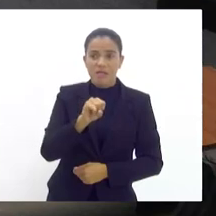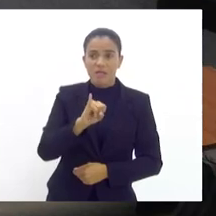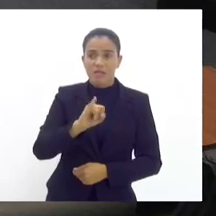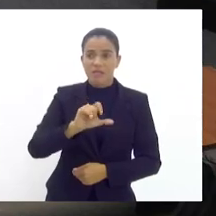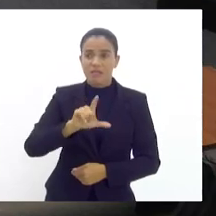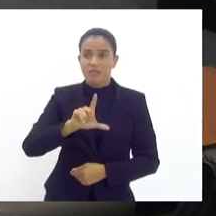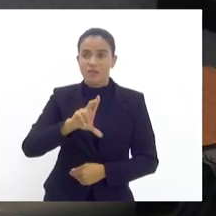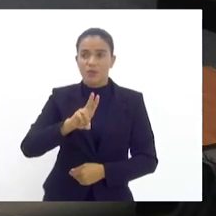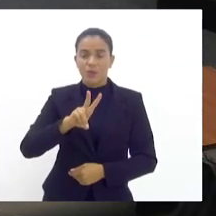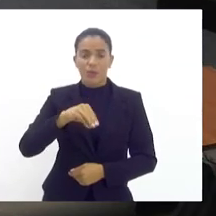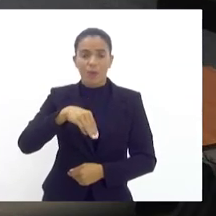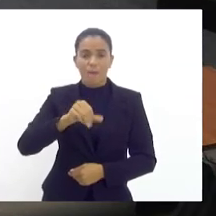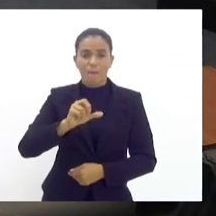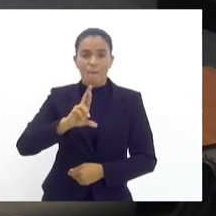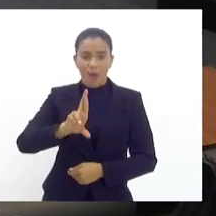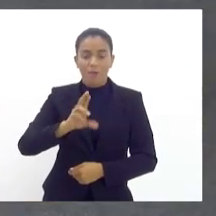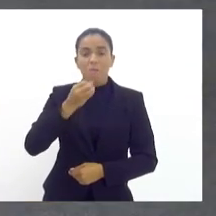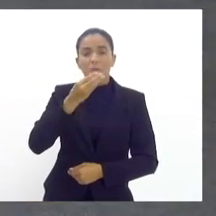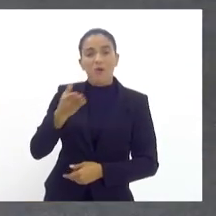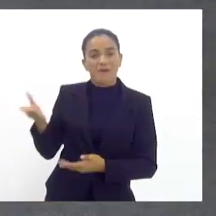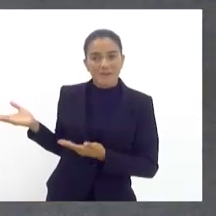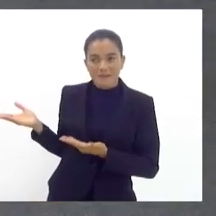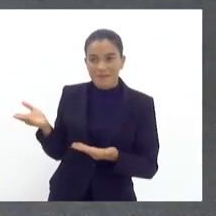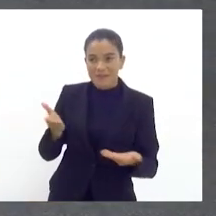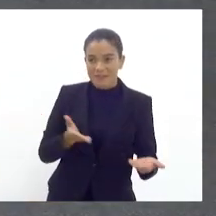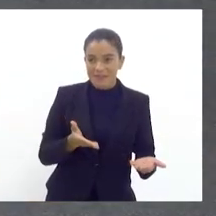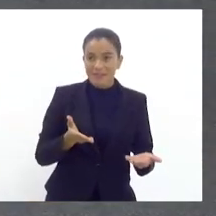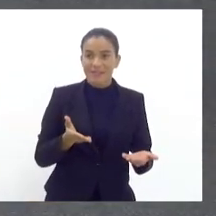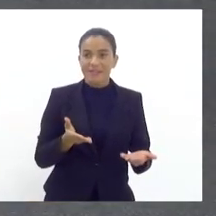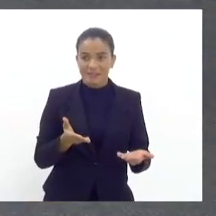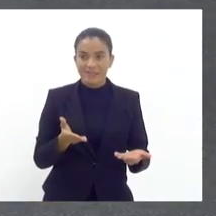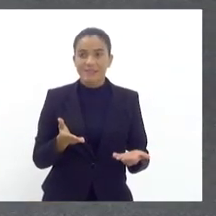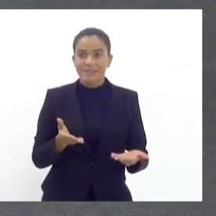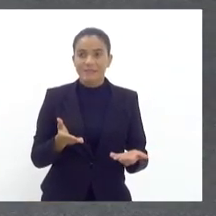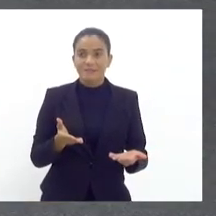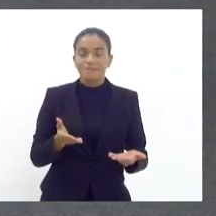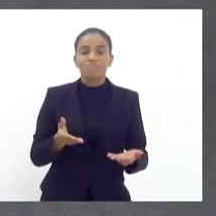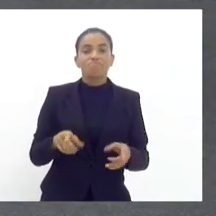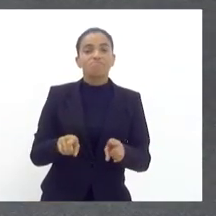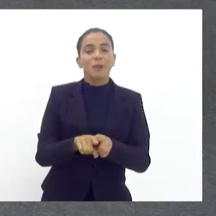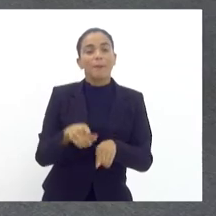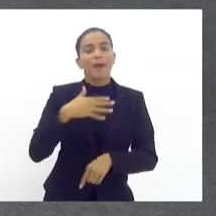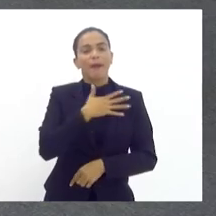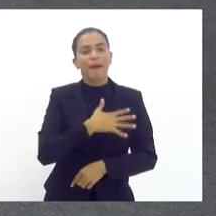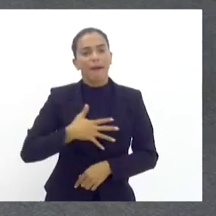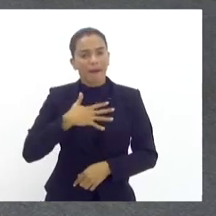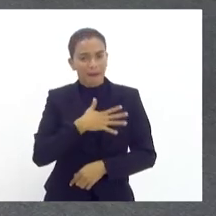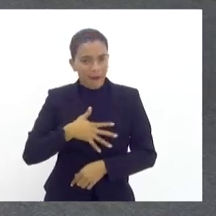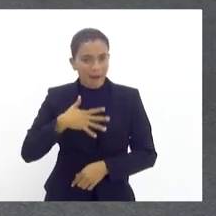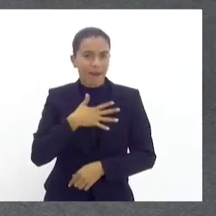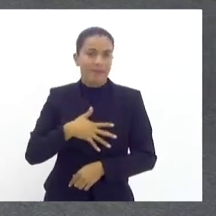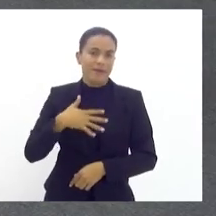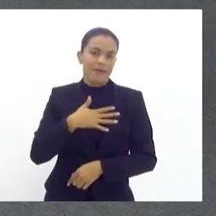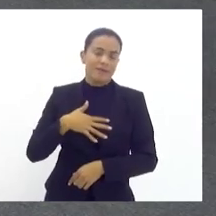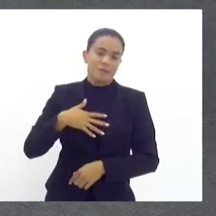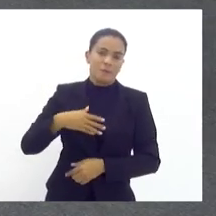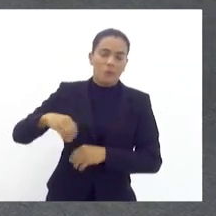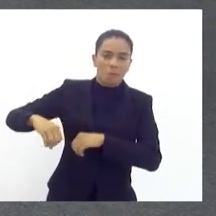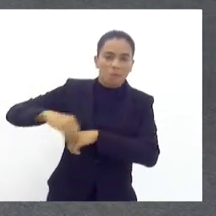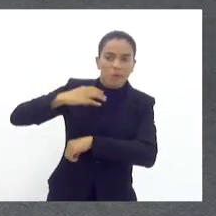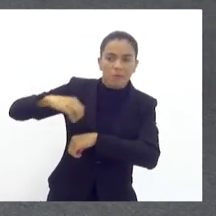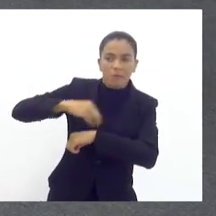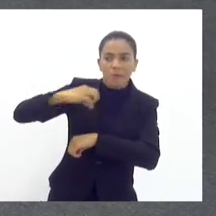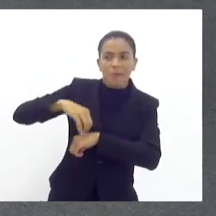de Magé quem eu dou as boas vindas e é agradeço por trazer as demandas do nosso município